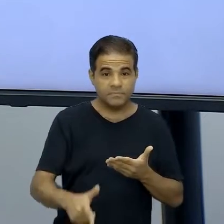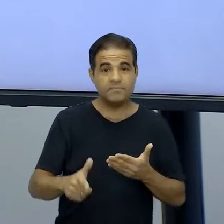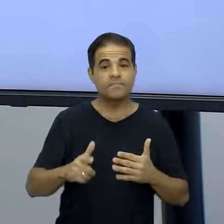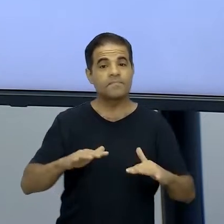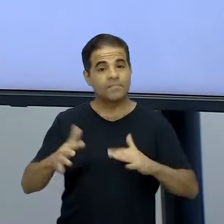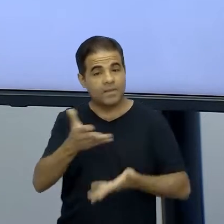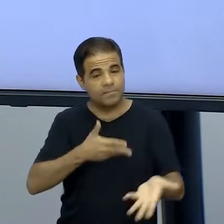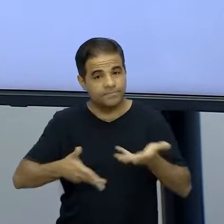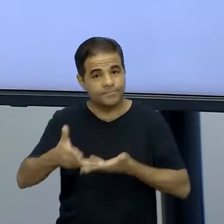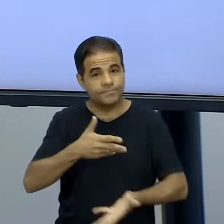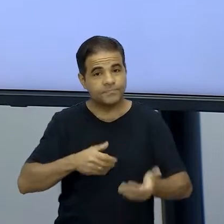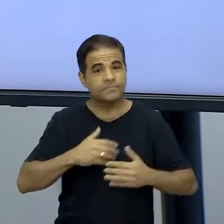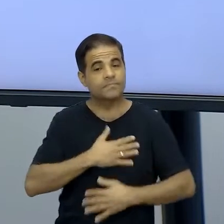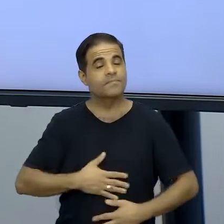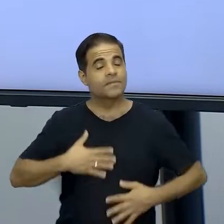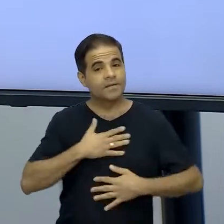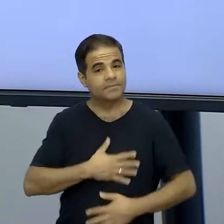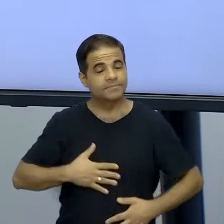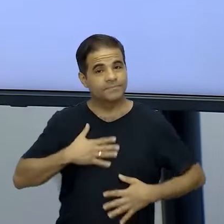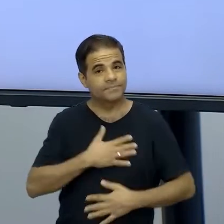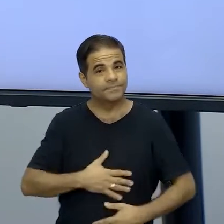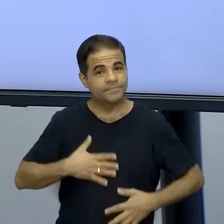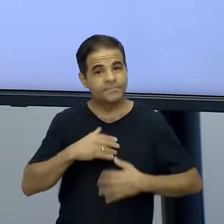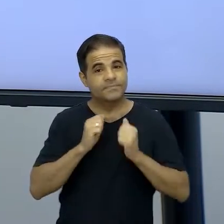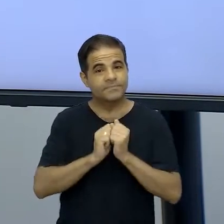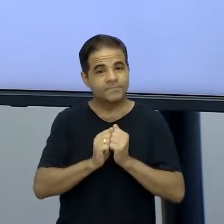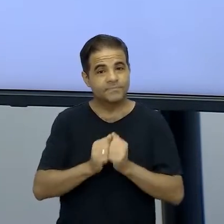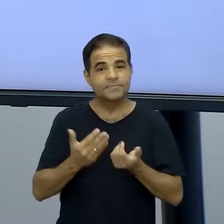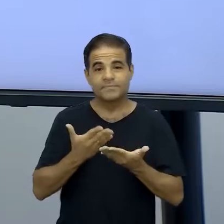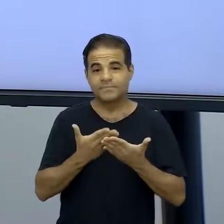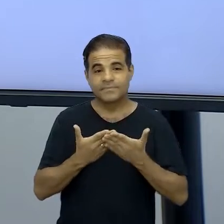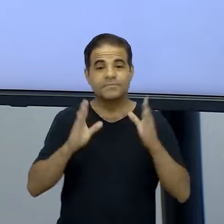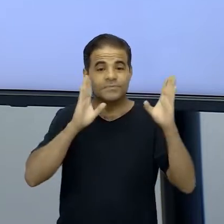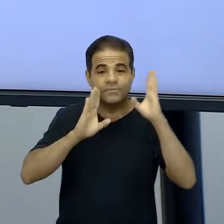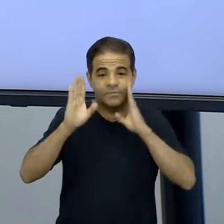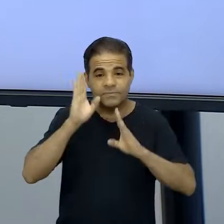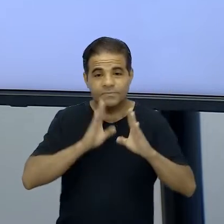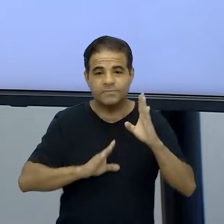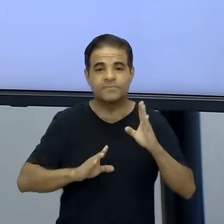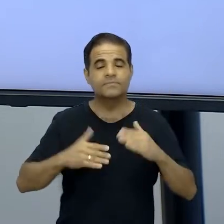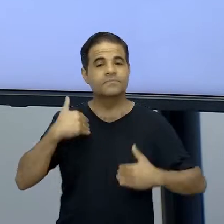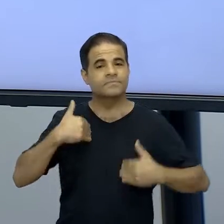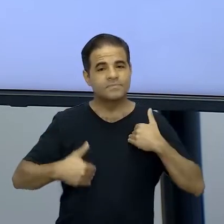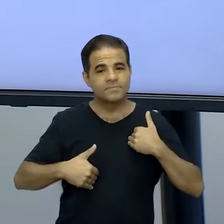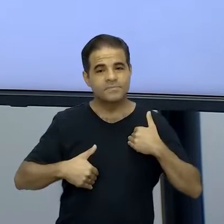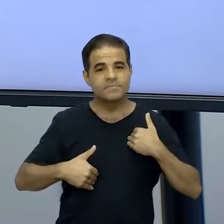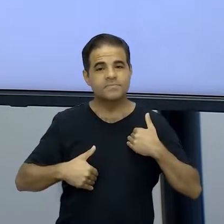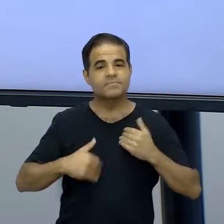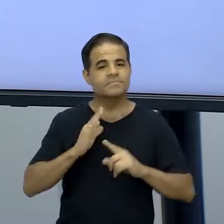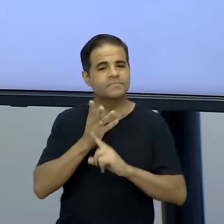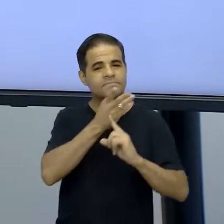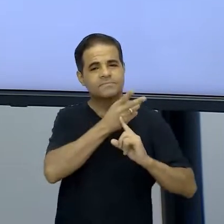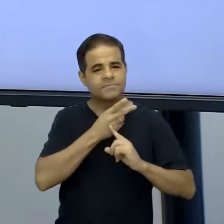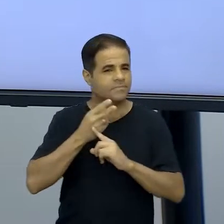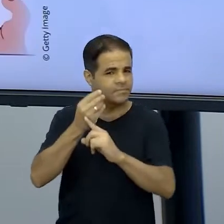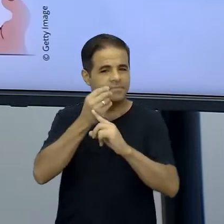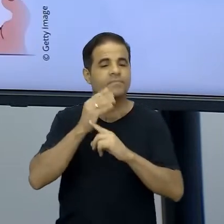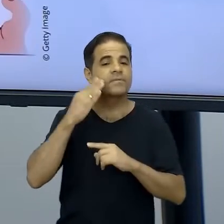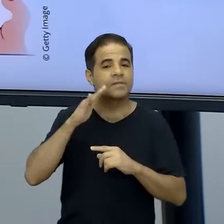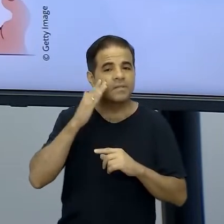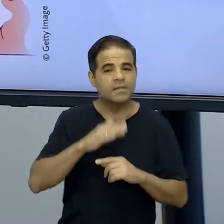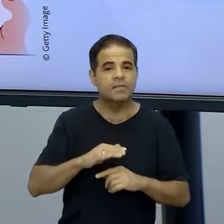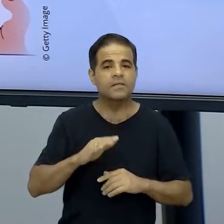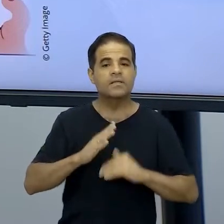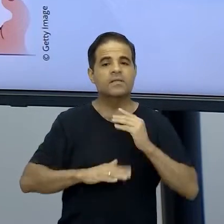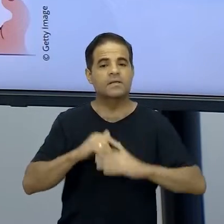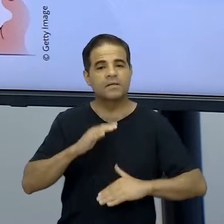de troca. E é um prazer estar aqui com vocês nessa aula tão legal aí de expressões artísticas, entender um pouco da